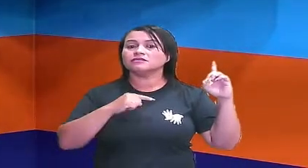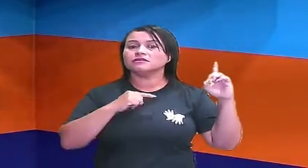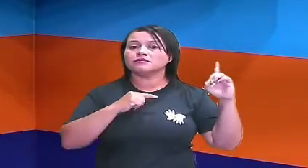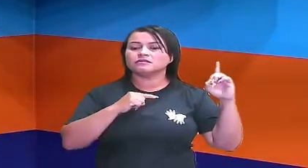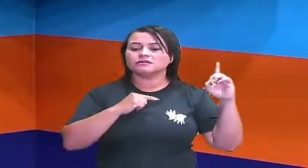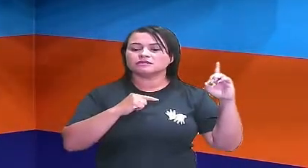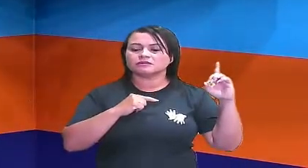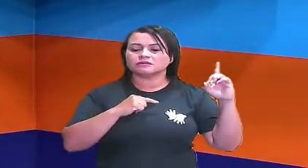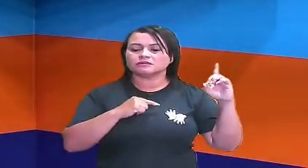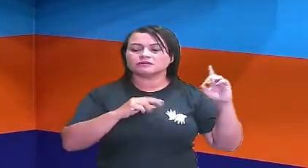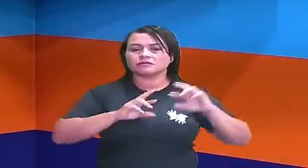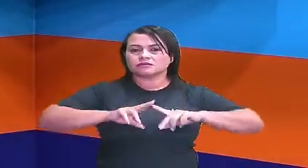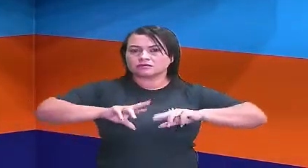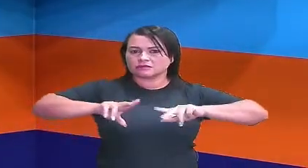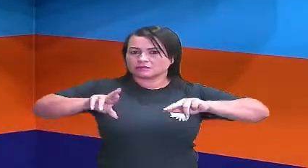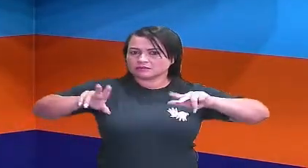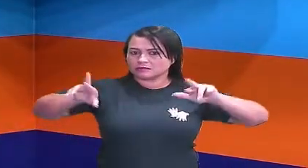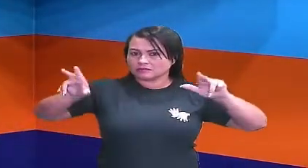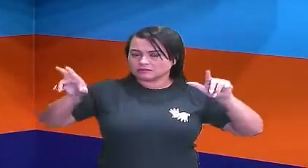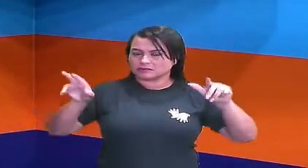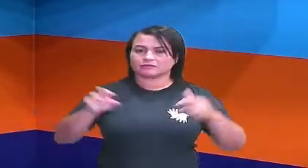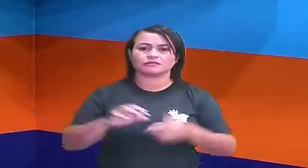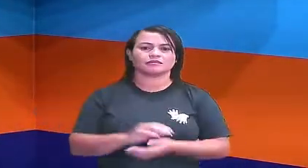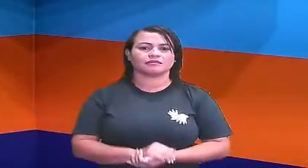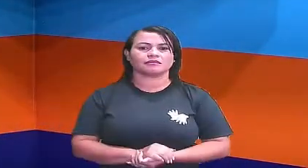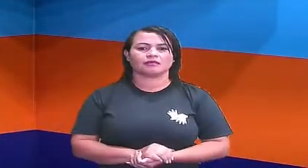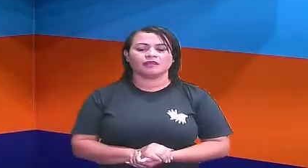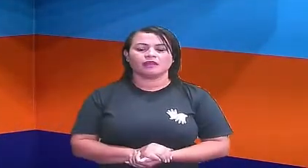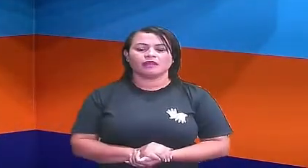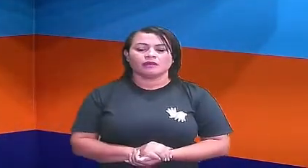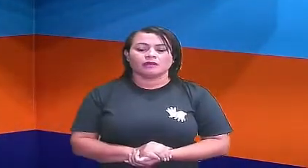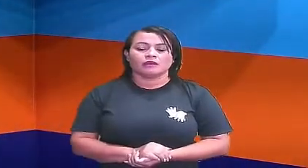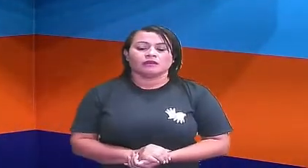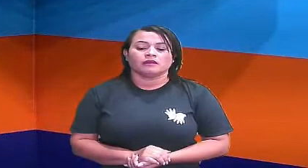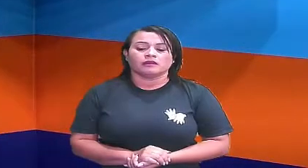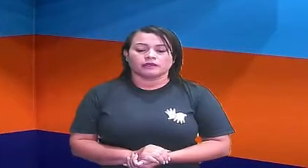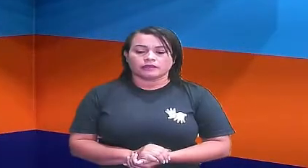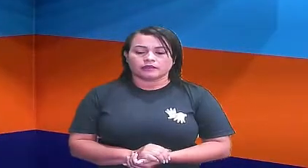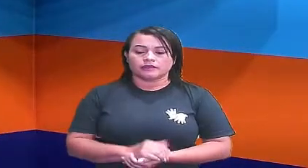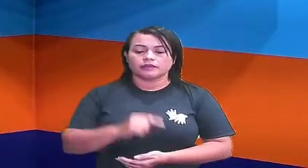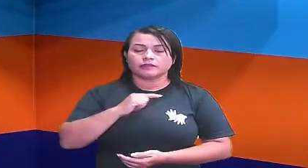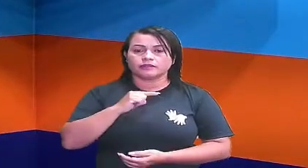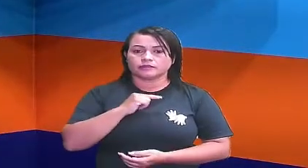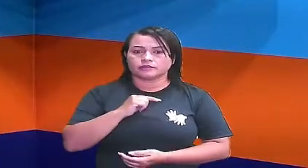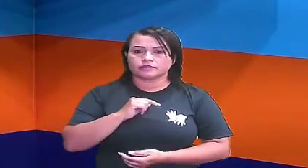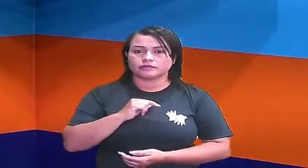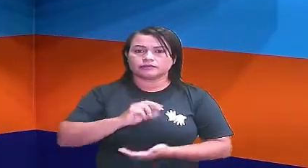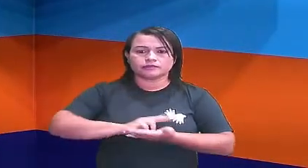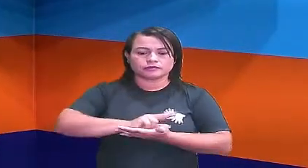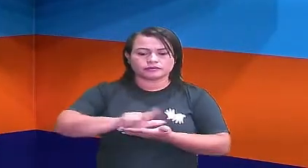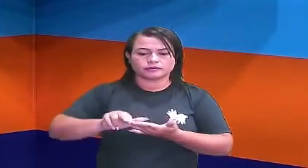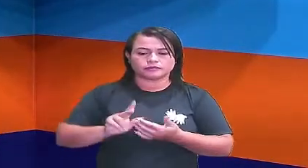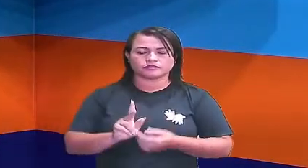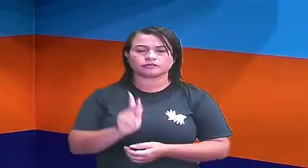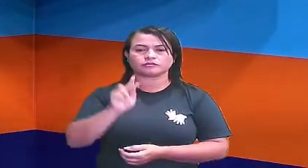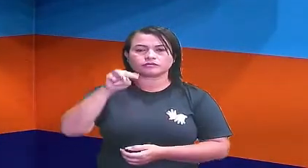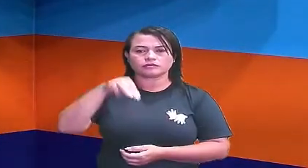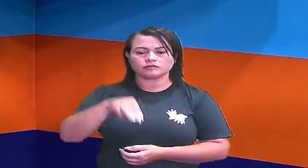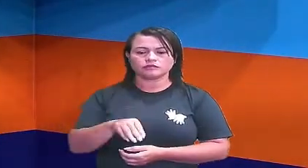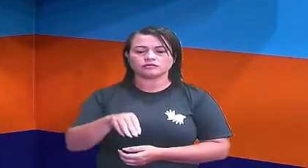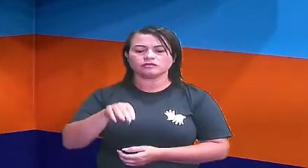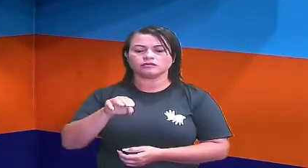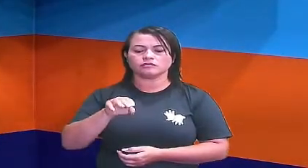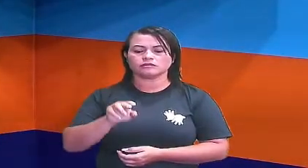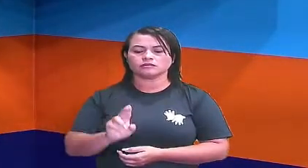os submúltiplos do metro, ok? E aí, os múltiplos, quilômetro,